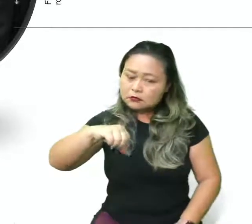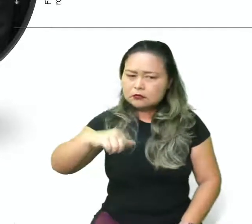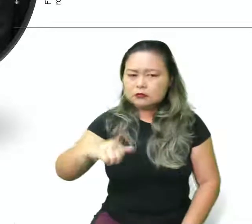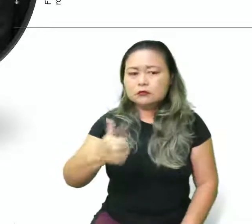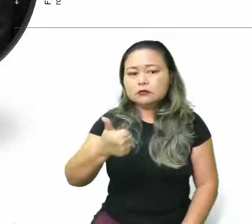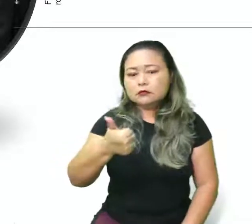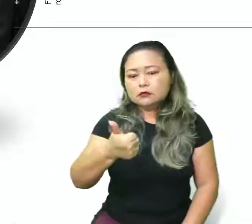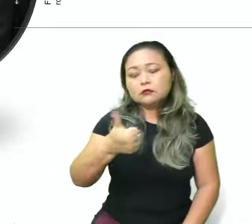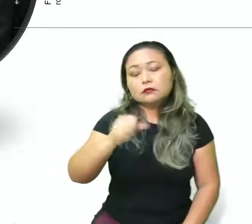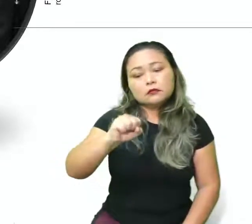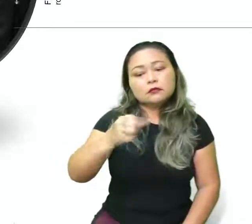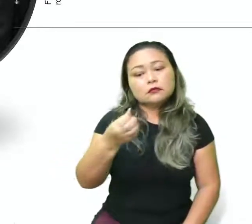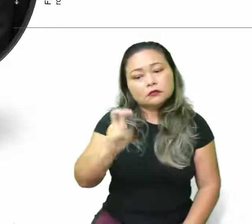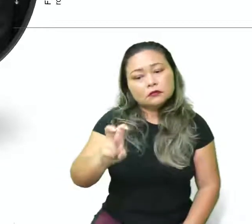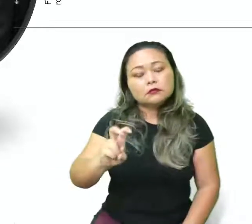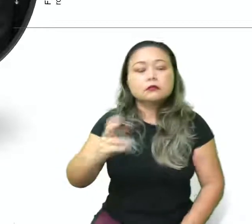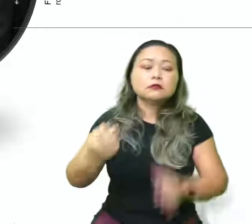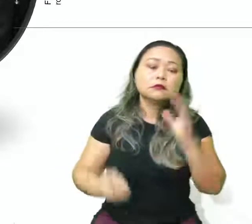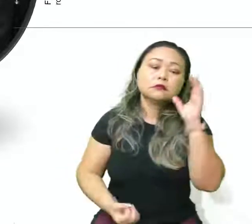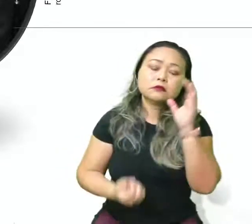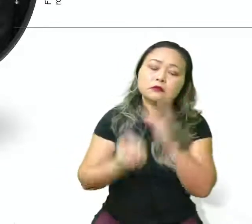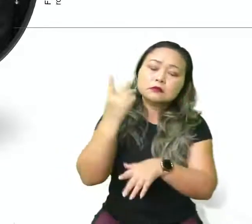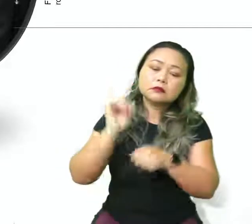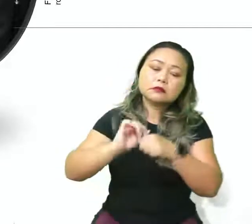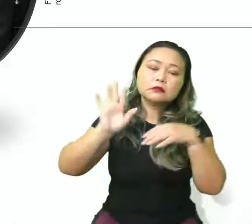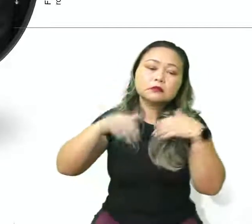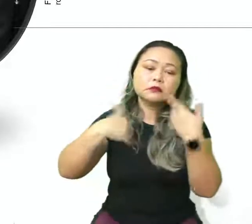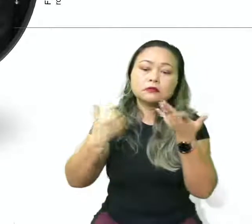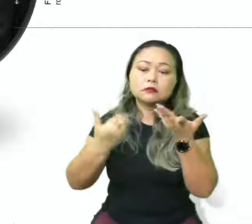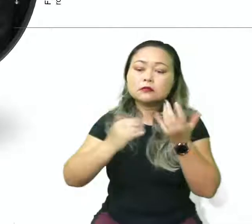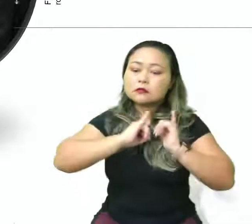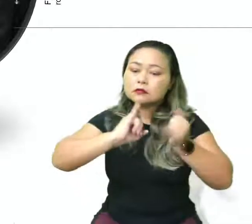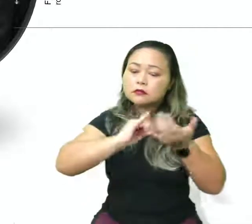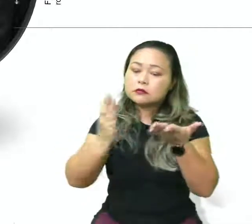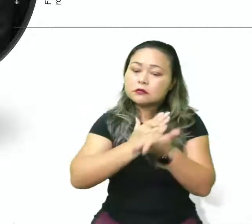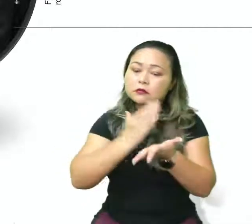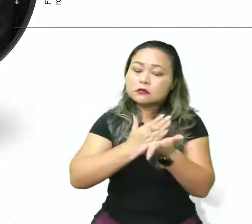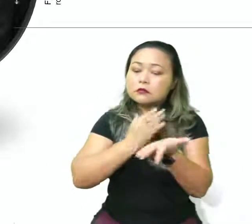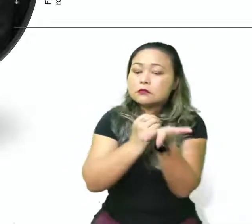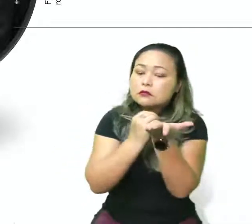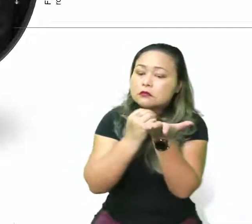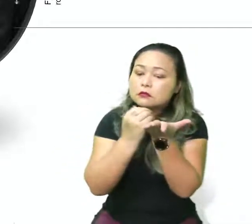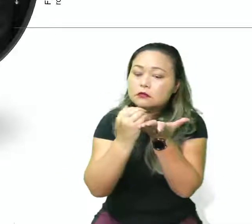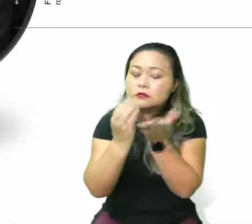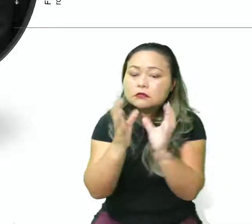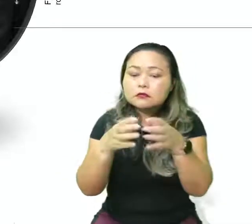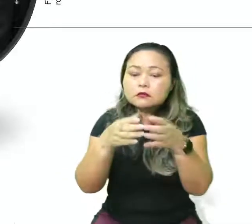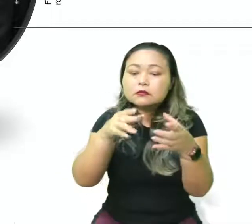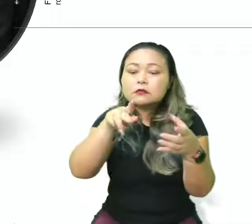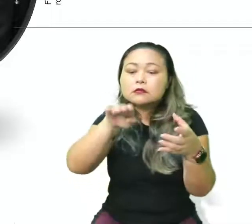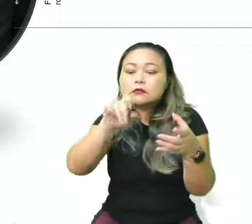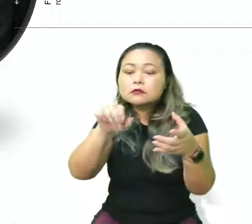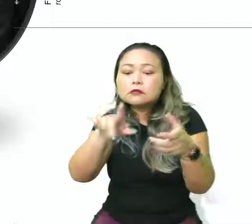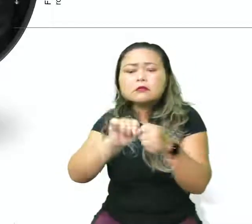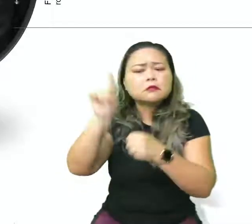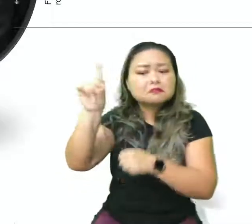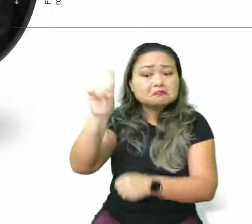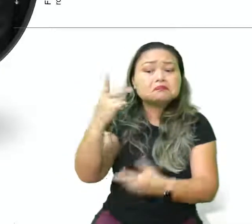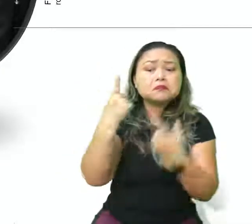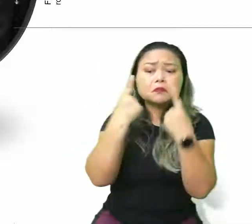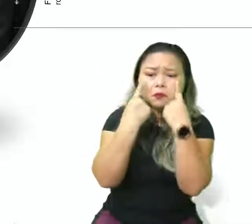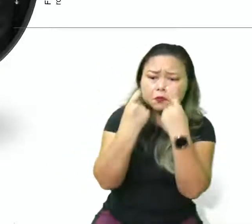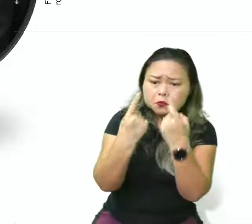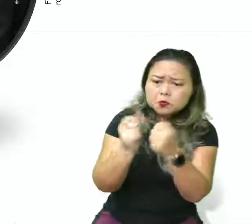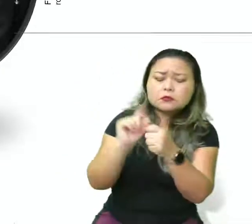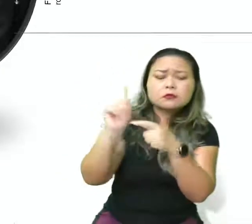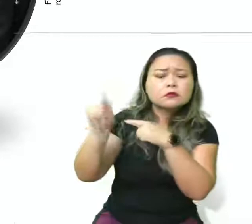1865, ele criou, então, publicou um livro, A Origem das Espécies, e olha que cara interessante, né? Aí